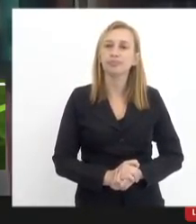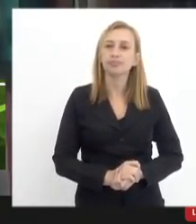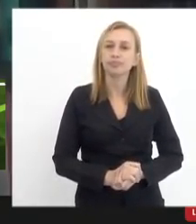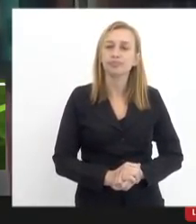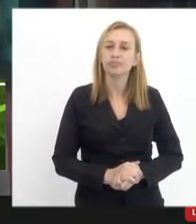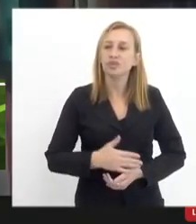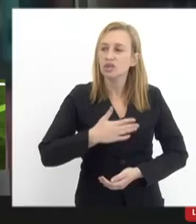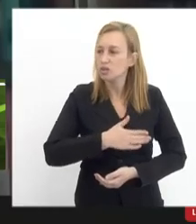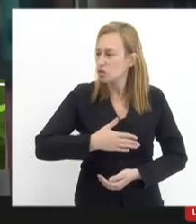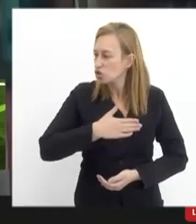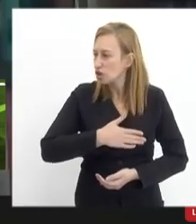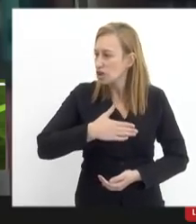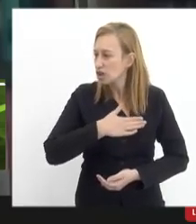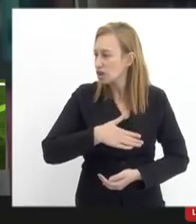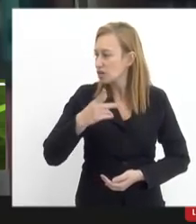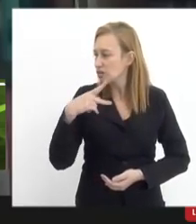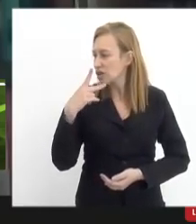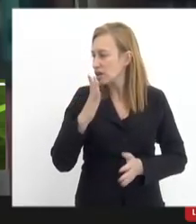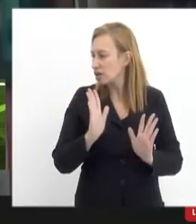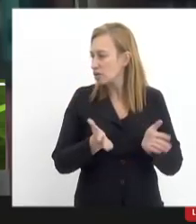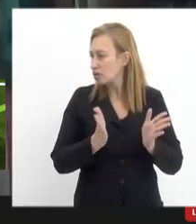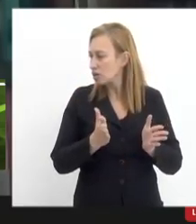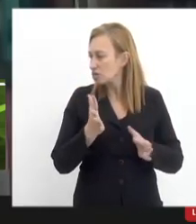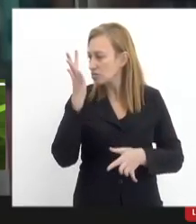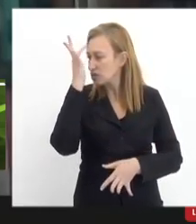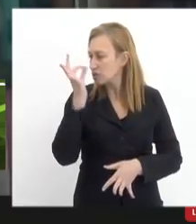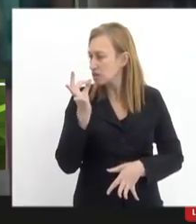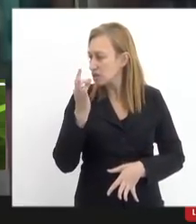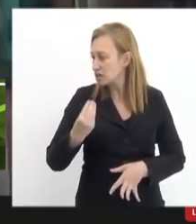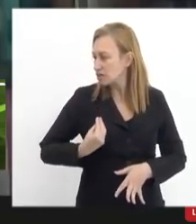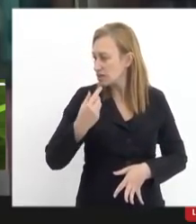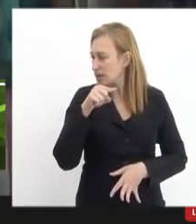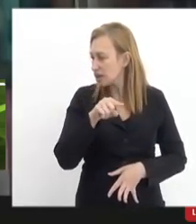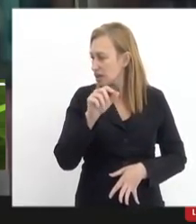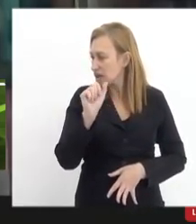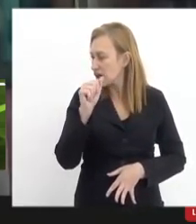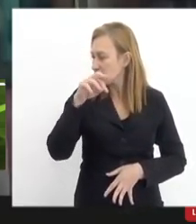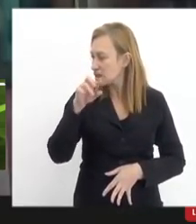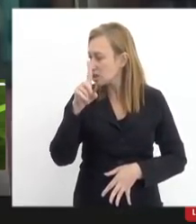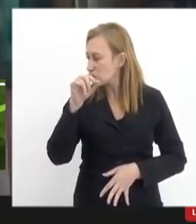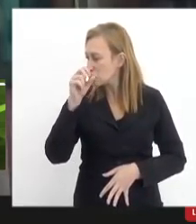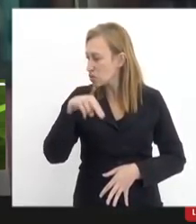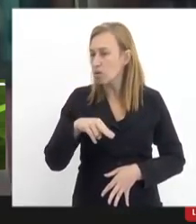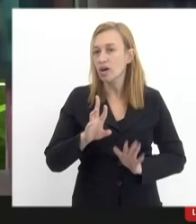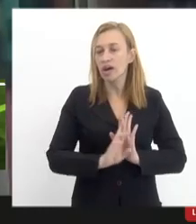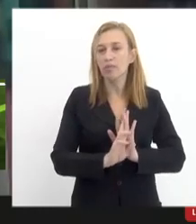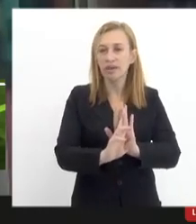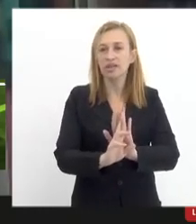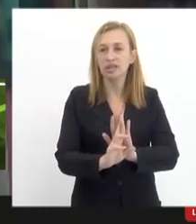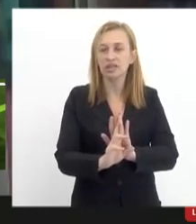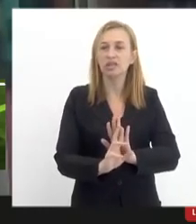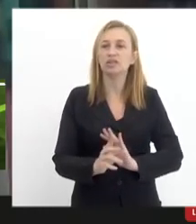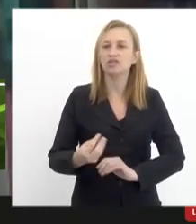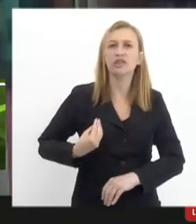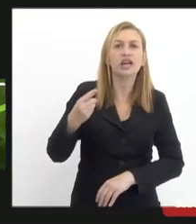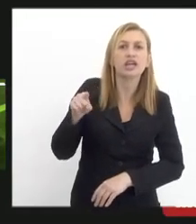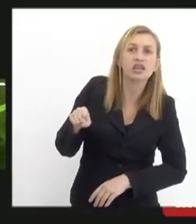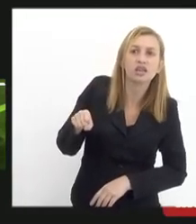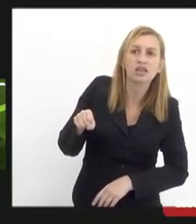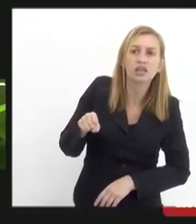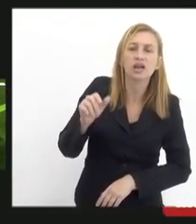Eu gostaria de passar agora a palavra. Eu não sei se já está aí o Anderson Leon, representando o IREPAP. Está presente,